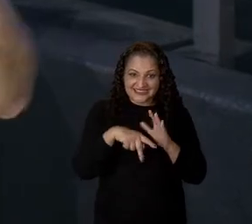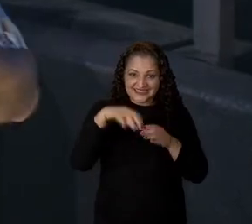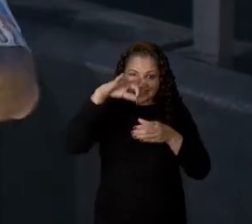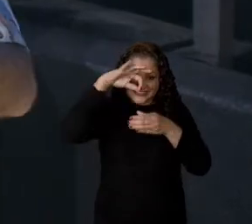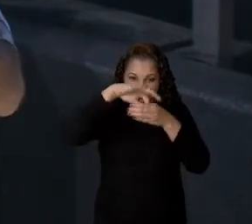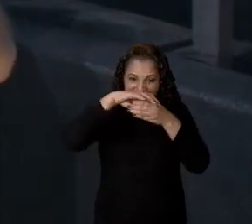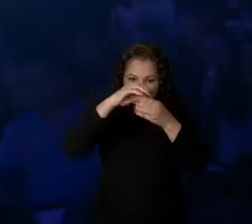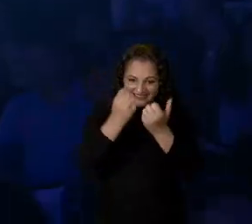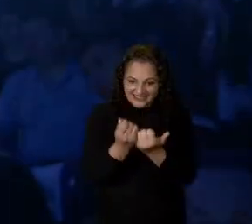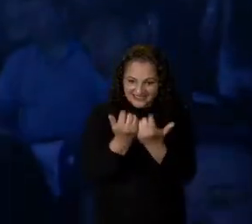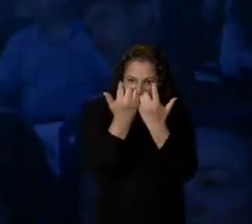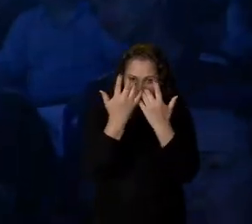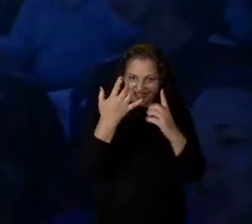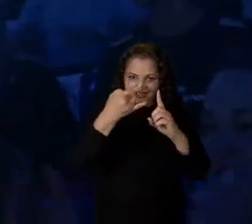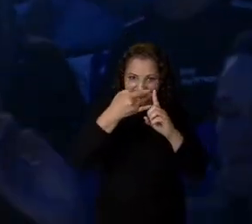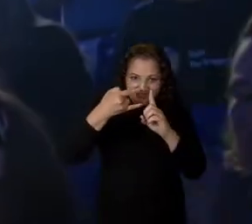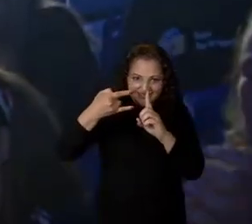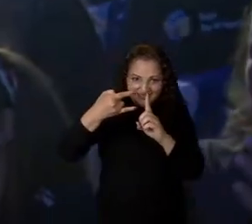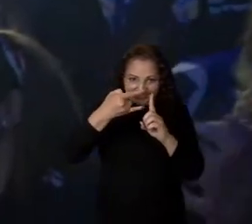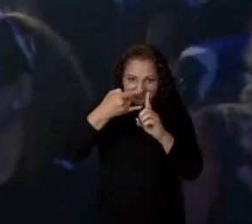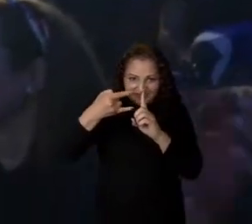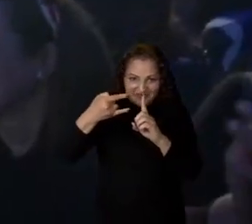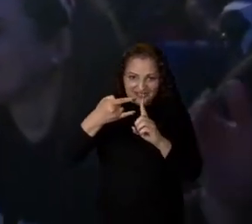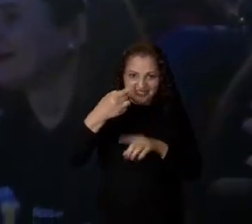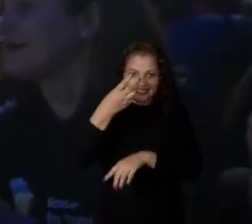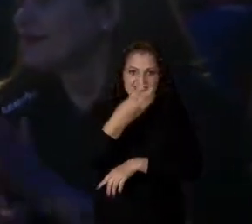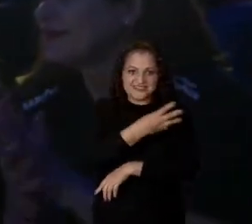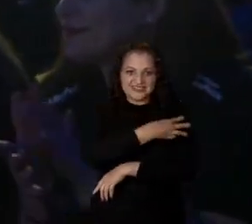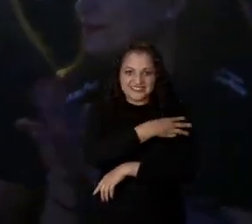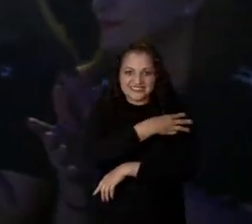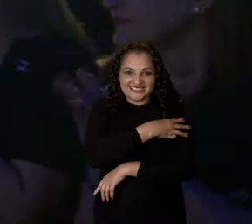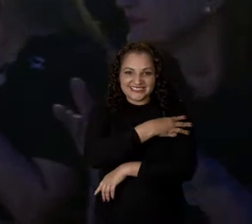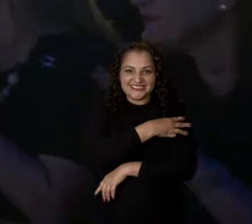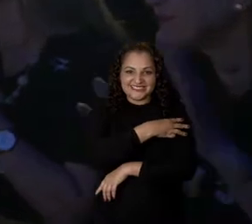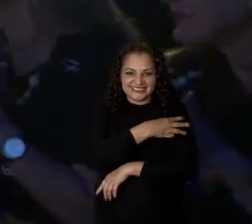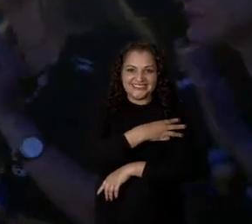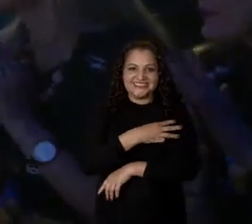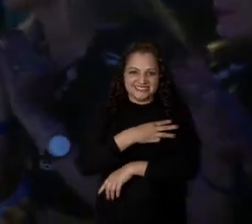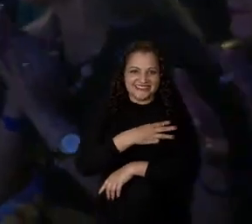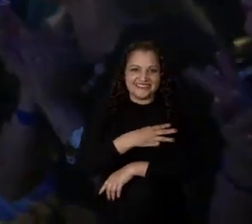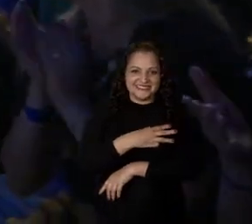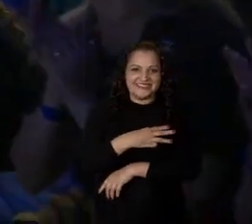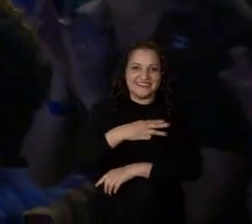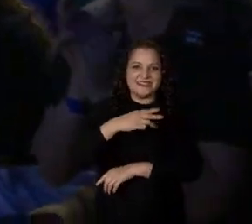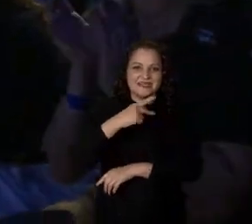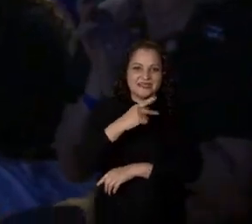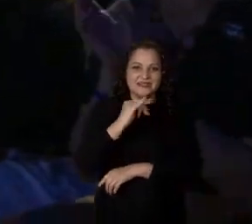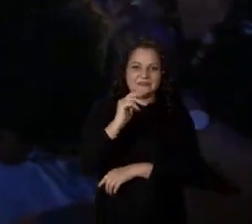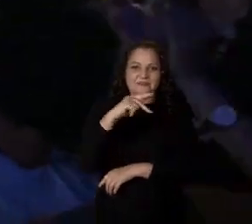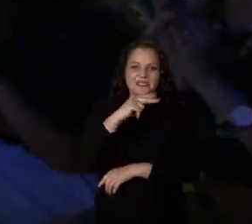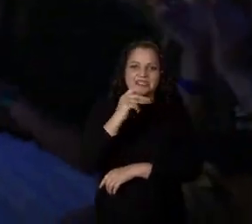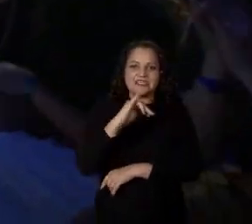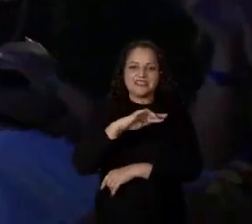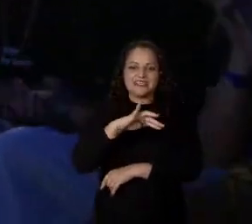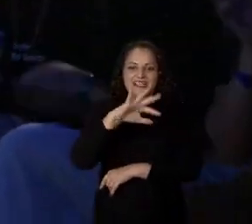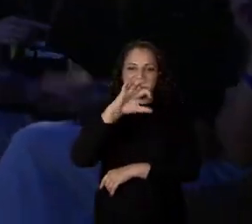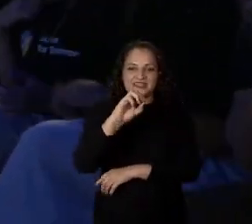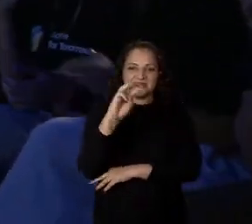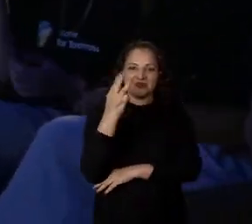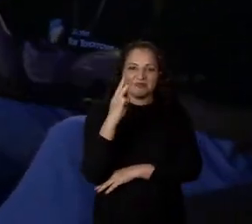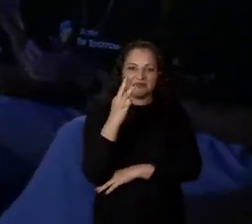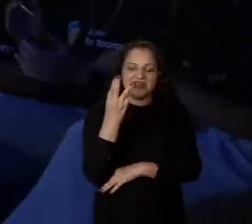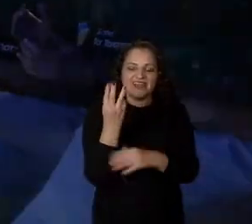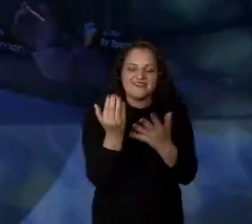Magnética e são os alunos do 3º ano do Centro de Ensino Dom Ungarelli, da cidade de Pinheiro, no Maranhão. Venham pra cá!